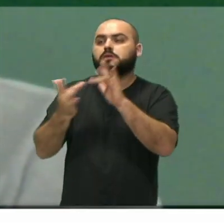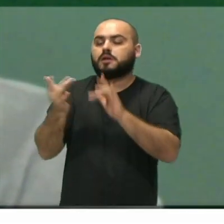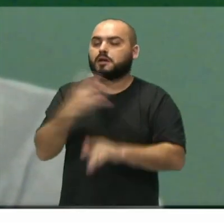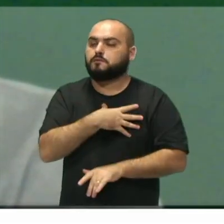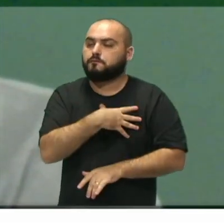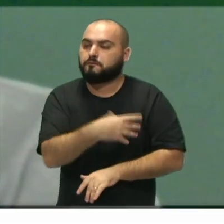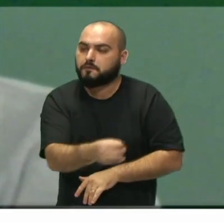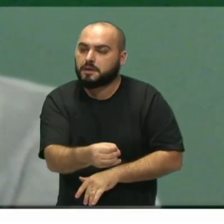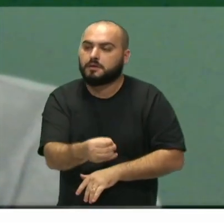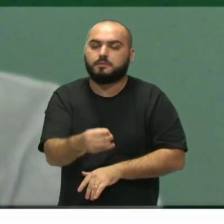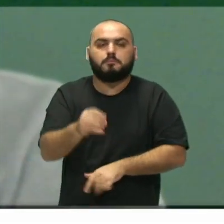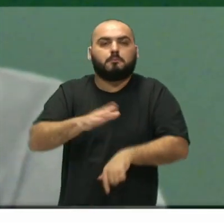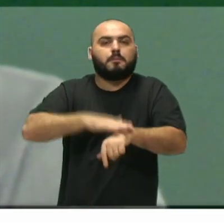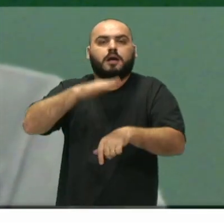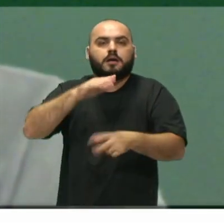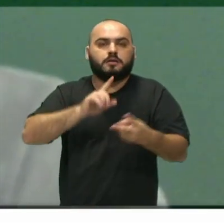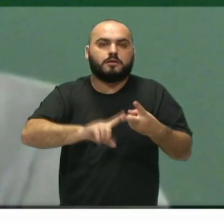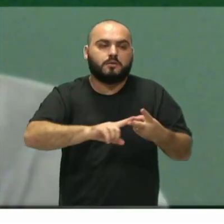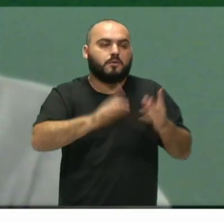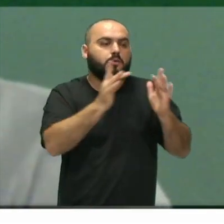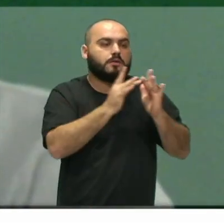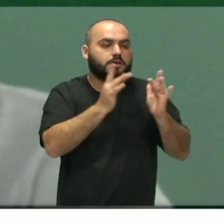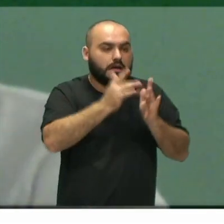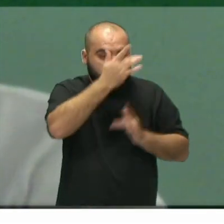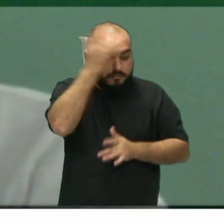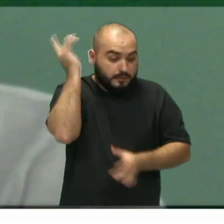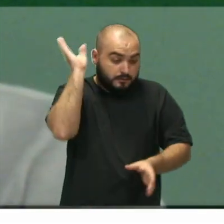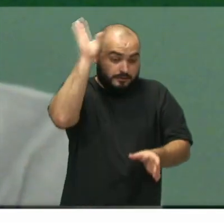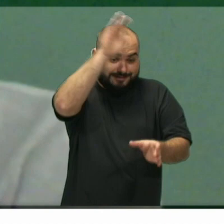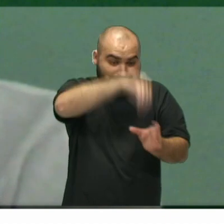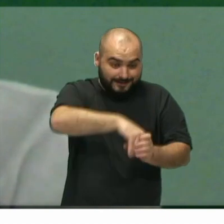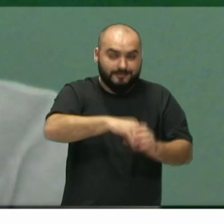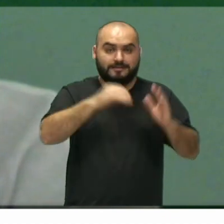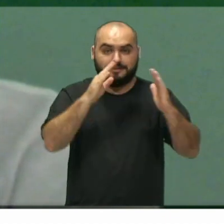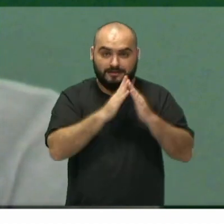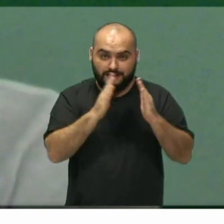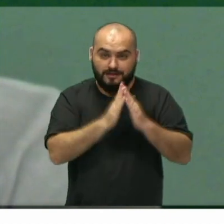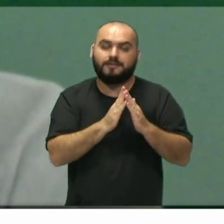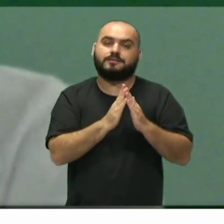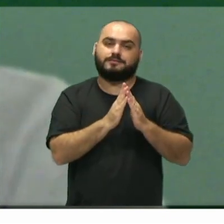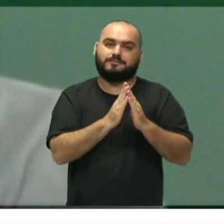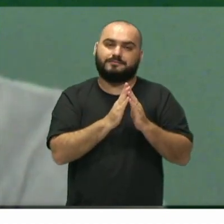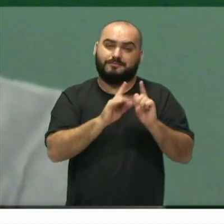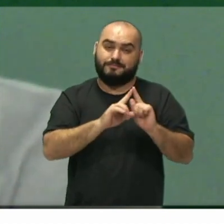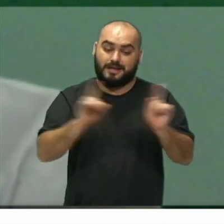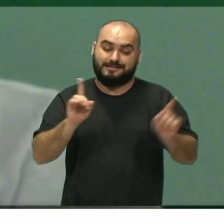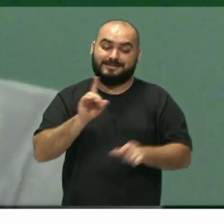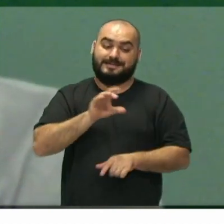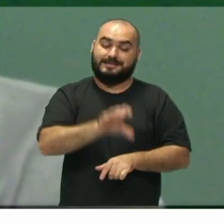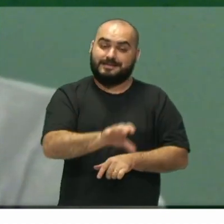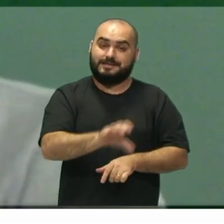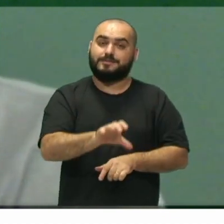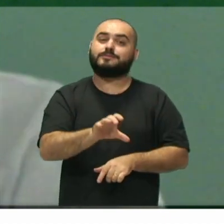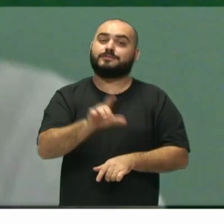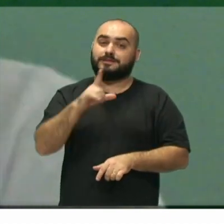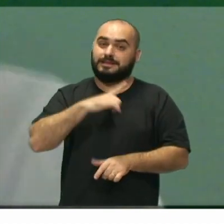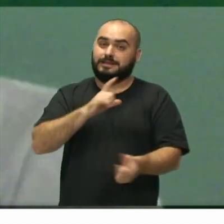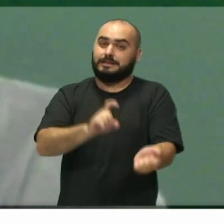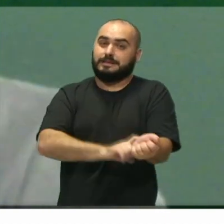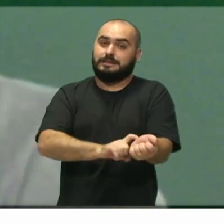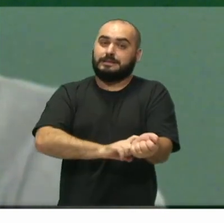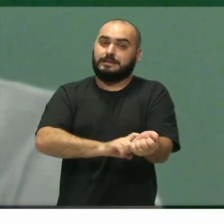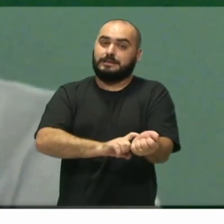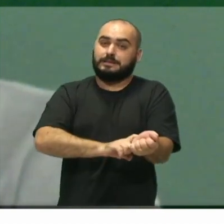estão tendo mais contato pessoal com as pessoas que são próximas, que estão dentro da sua casa, mas isso está gerando muito estresse em quem não